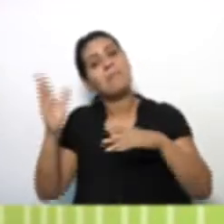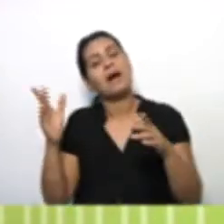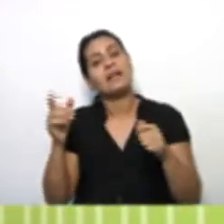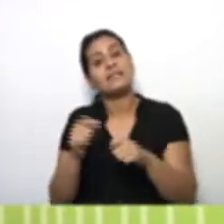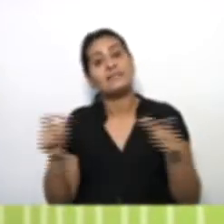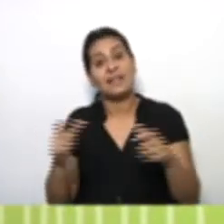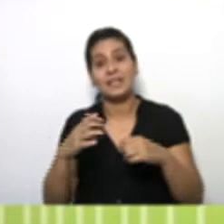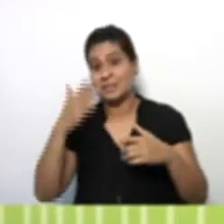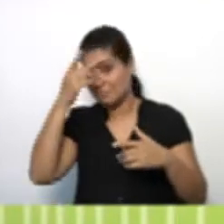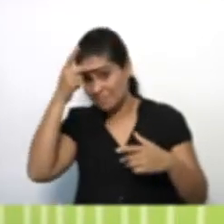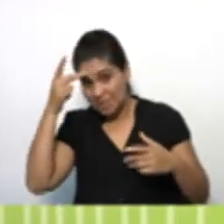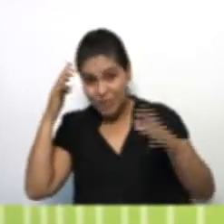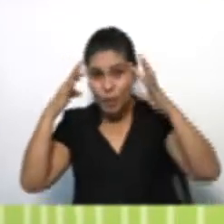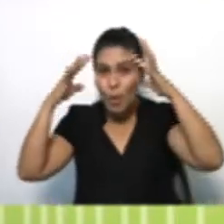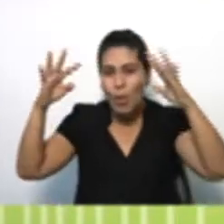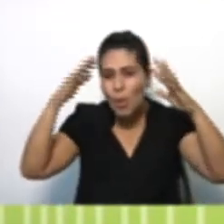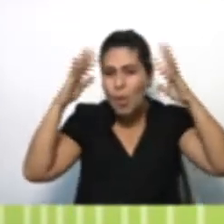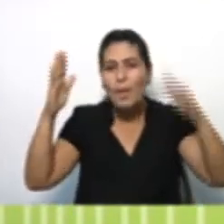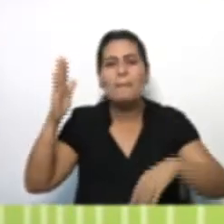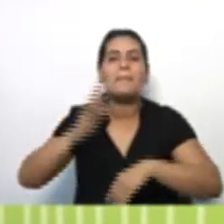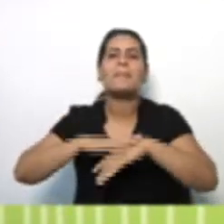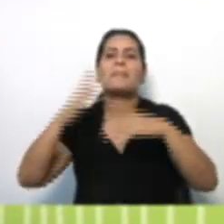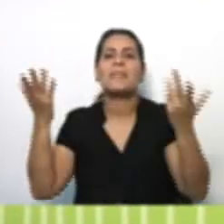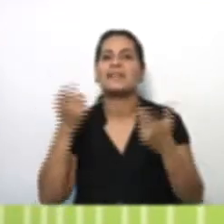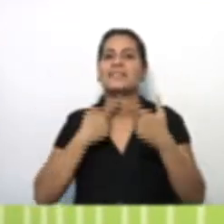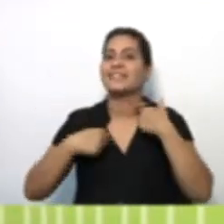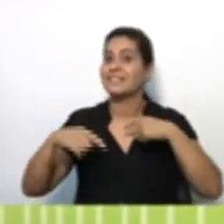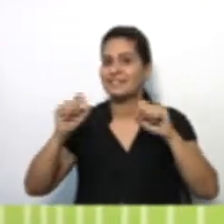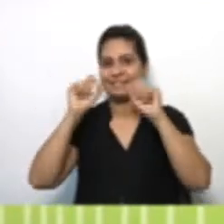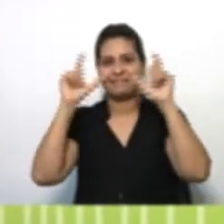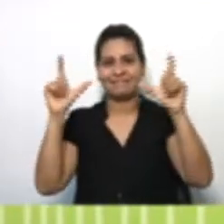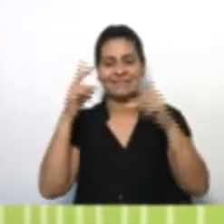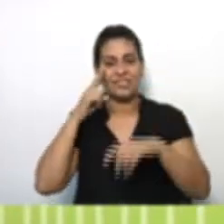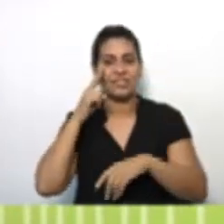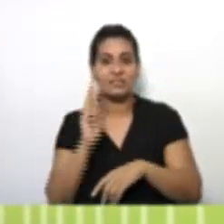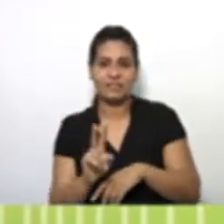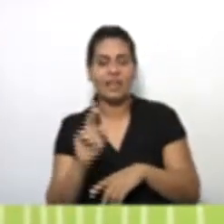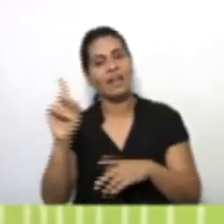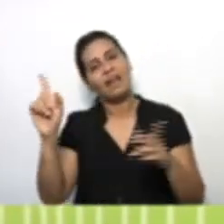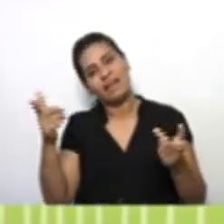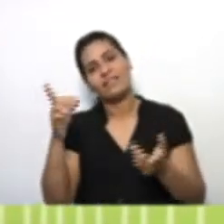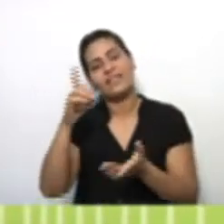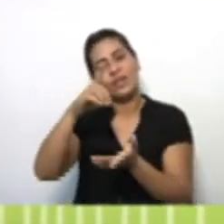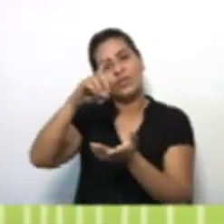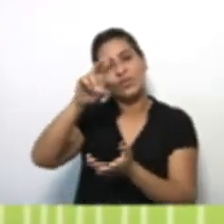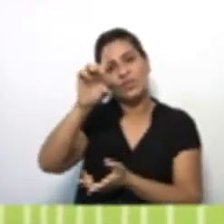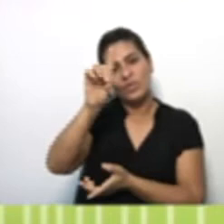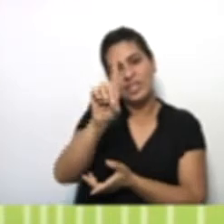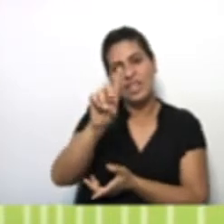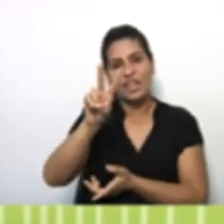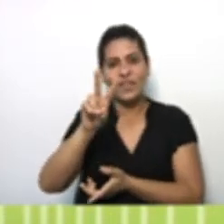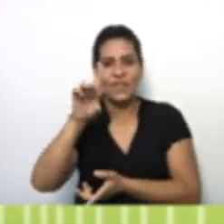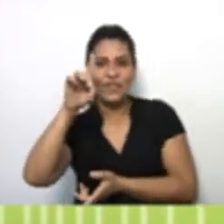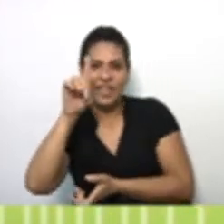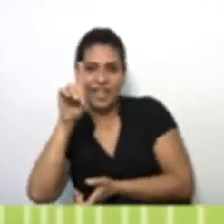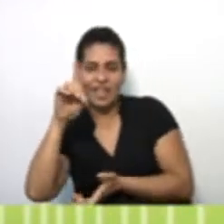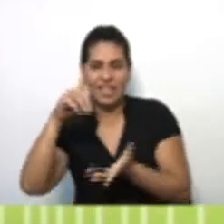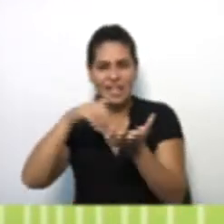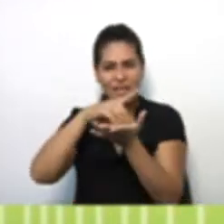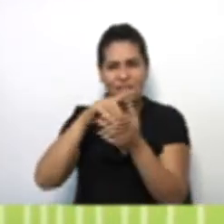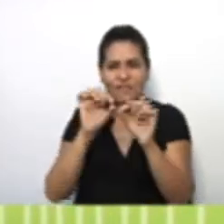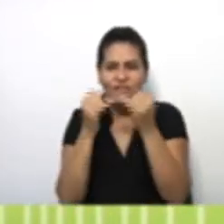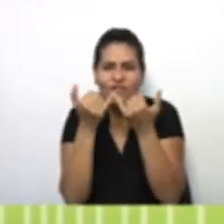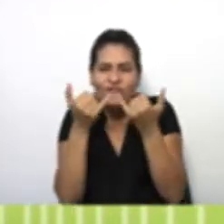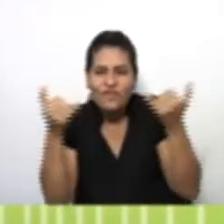aumentar a expectativa ainda mais do consumidor, de você indivíduo. Criaram o DVD, um disco bem mais